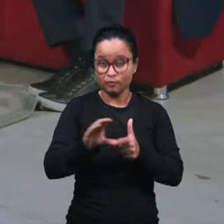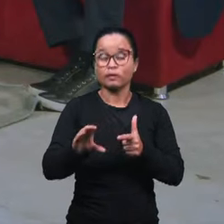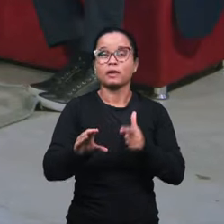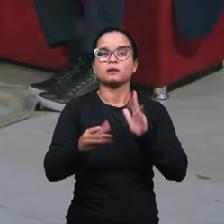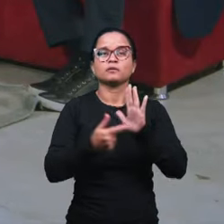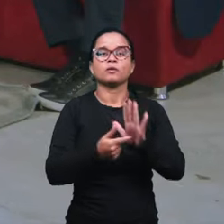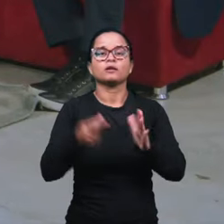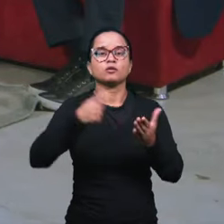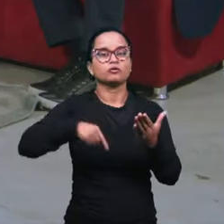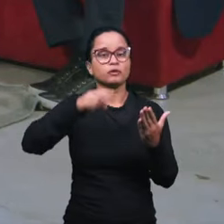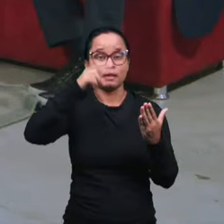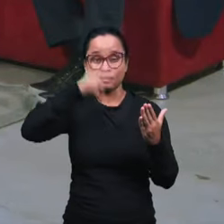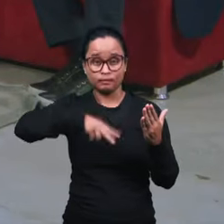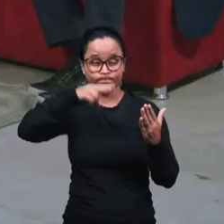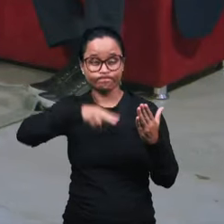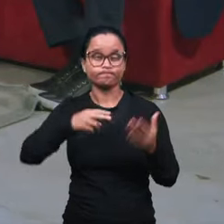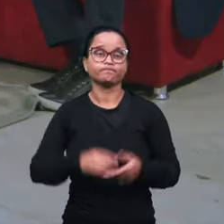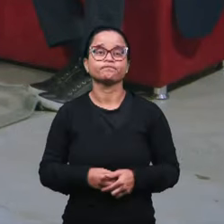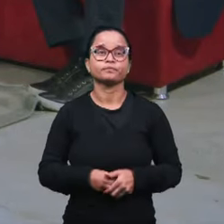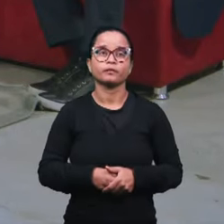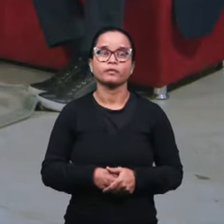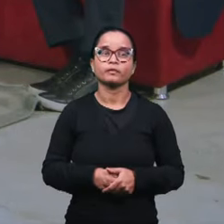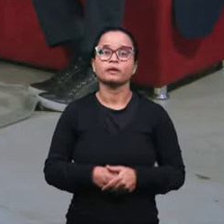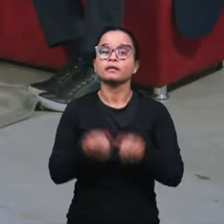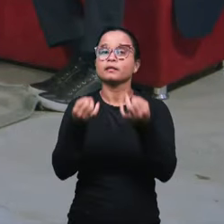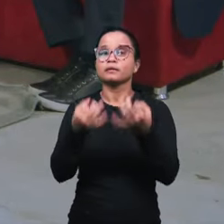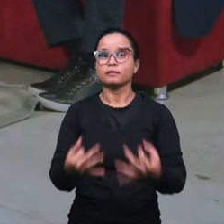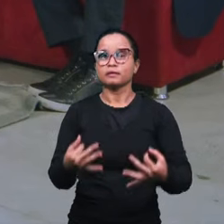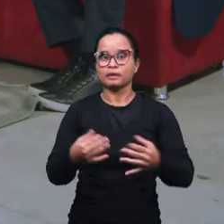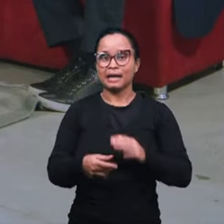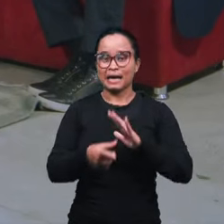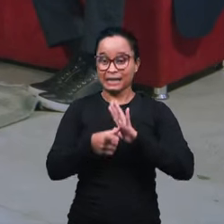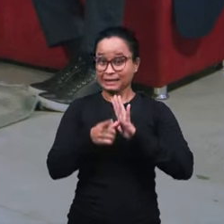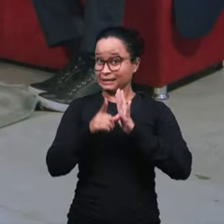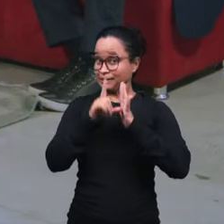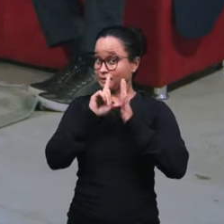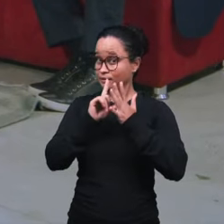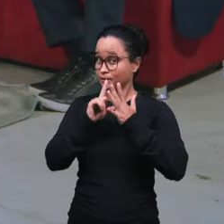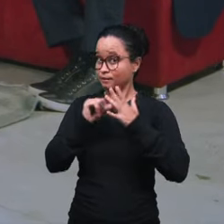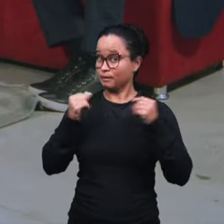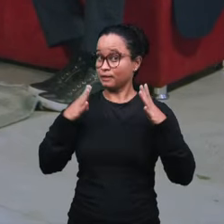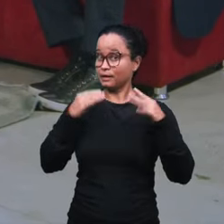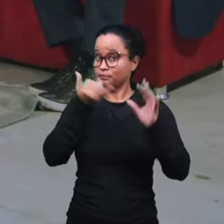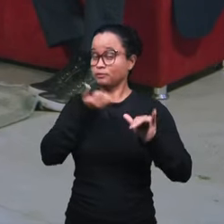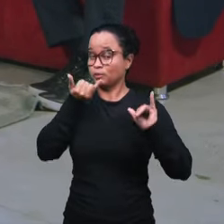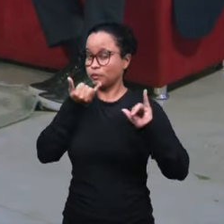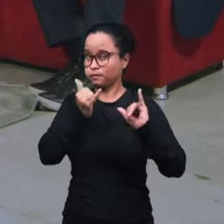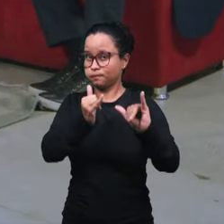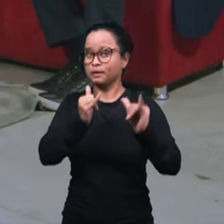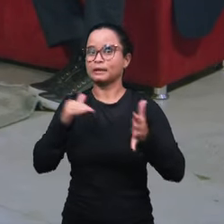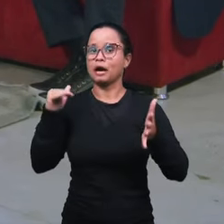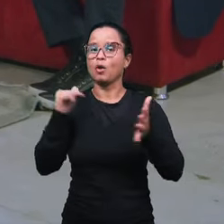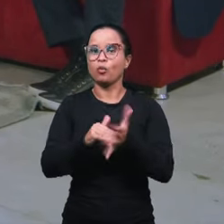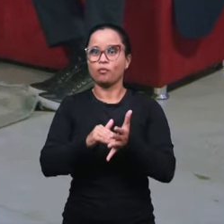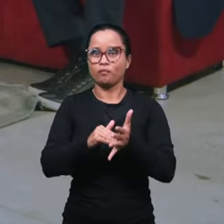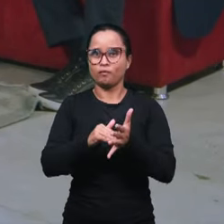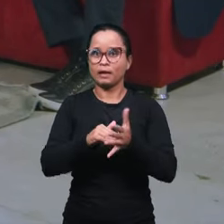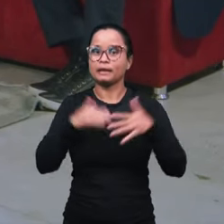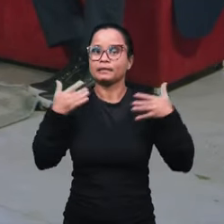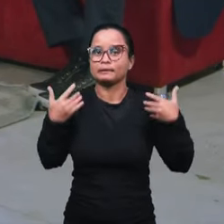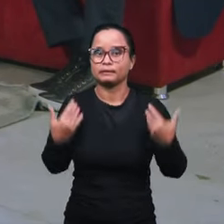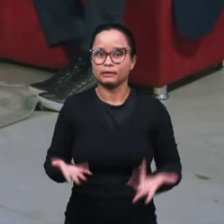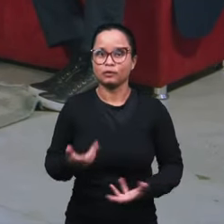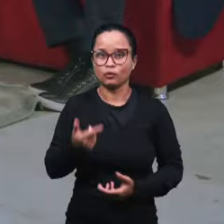você leu, que ele nos fala ante a última trombeta. Isso, ao ressoar da última trombeta. São